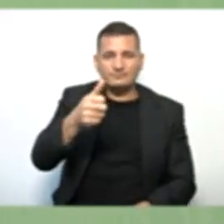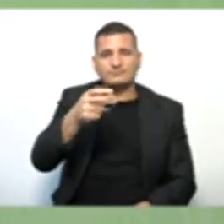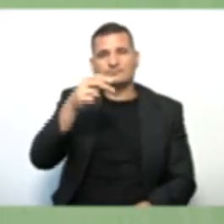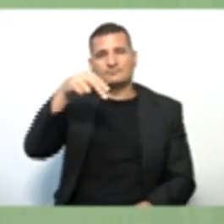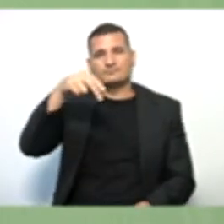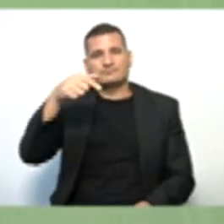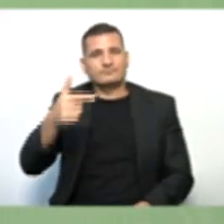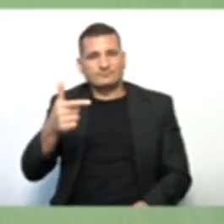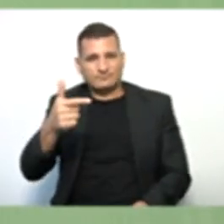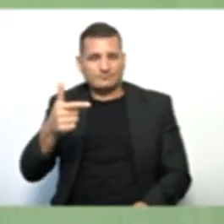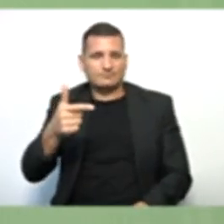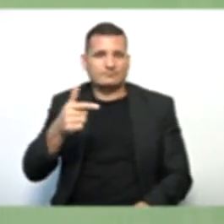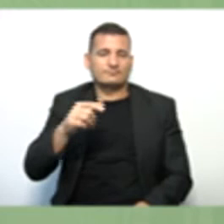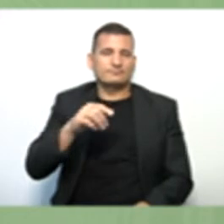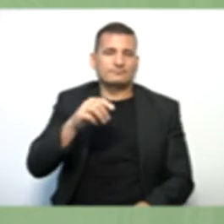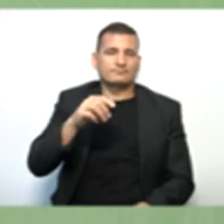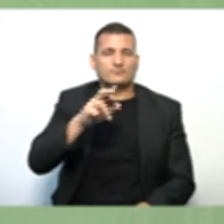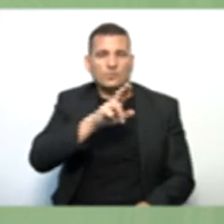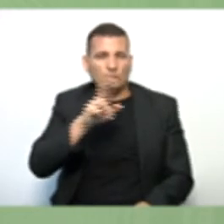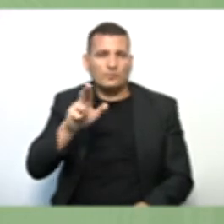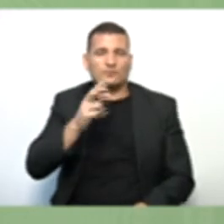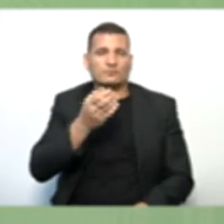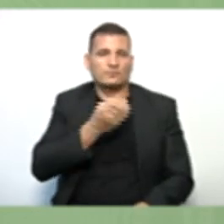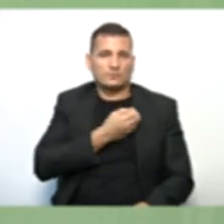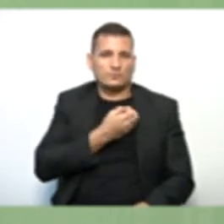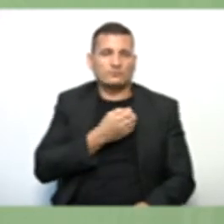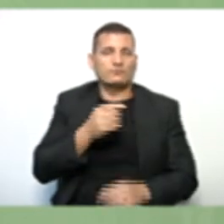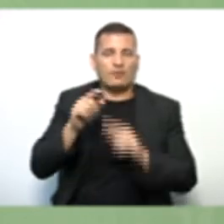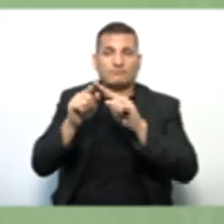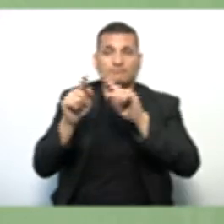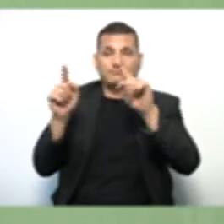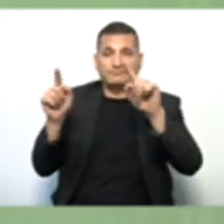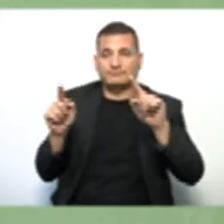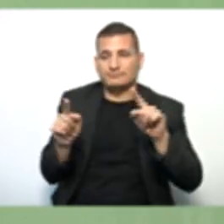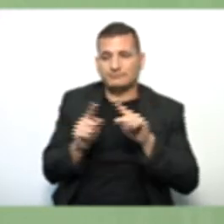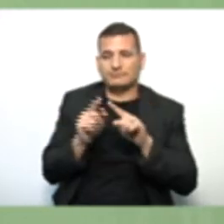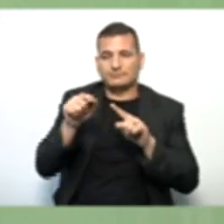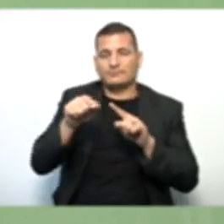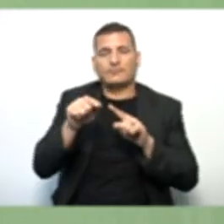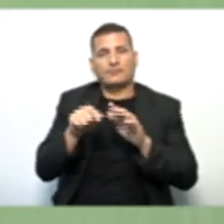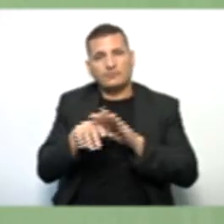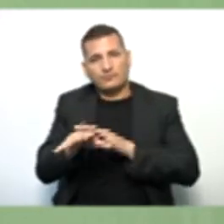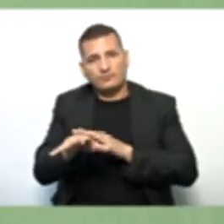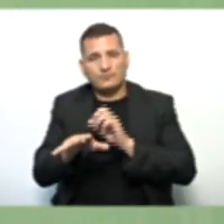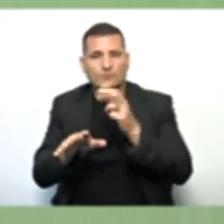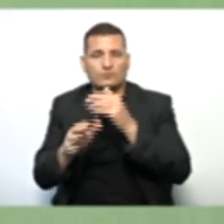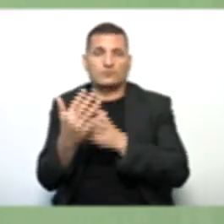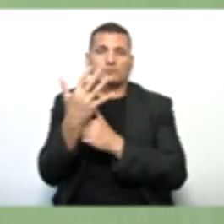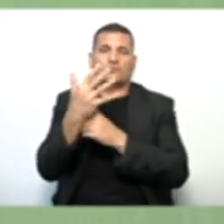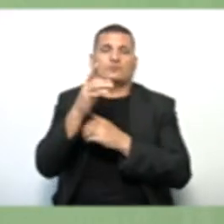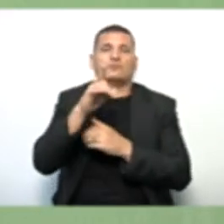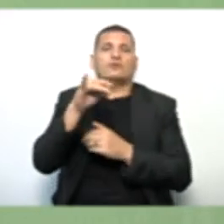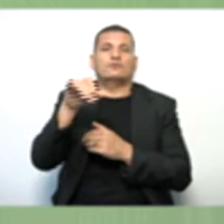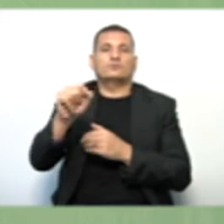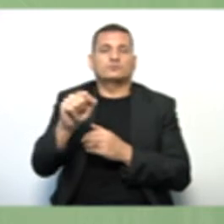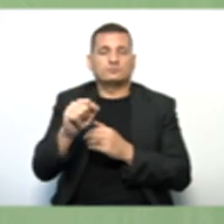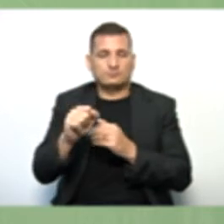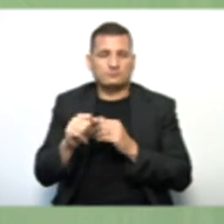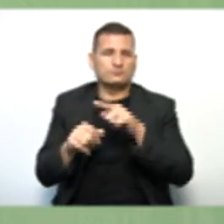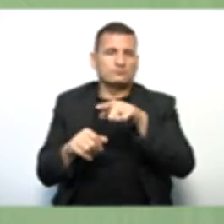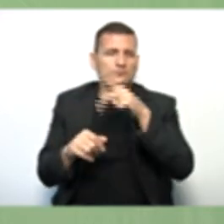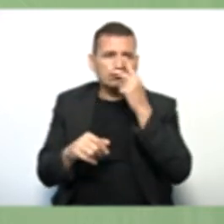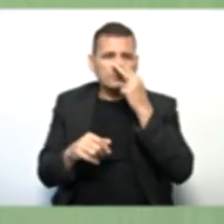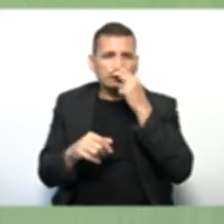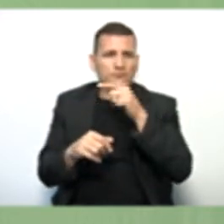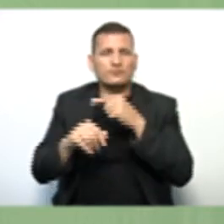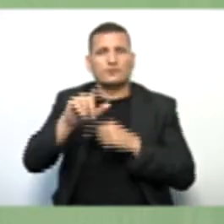com N2, tá? Entra com nome, número. É isso aqui. Entrada ou saída de dados. Isso aqui é parecido